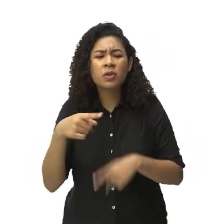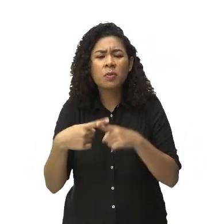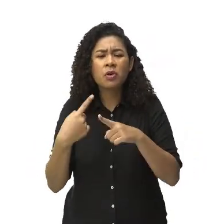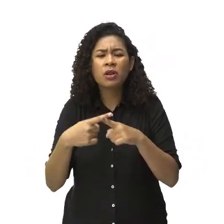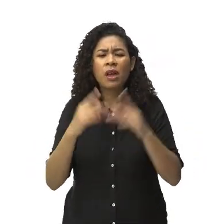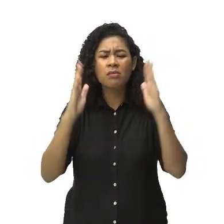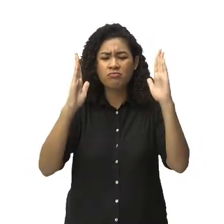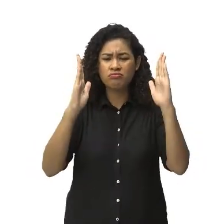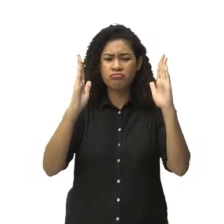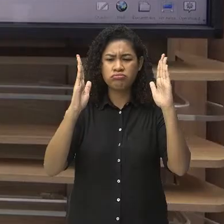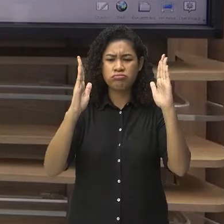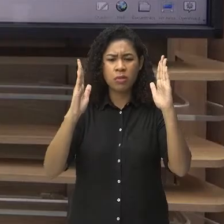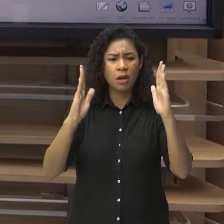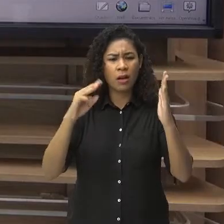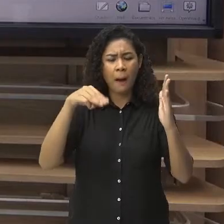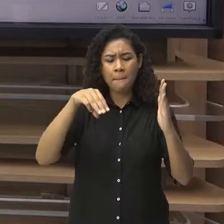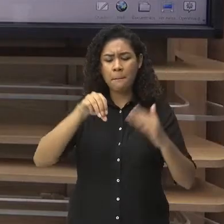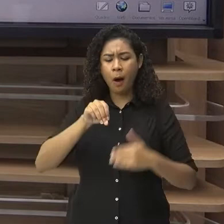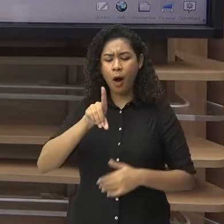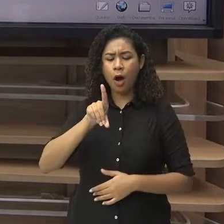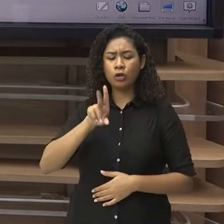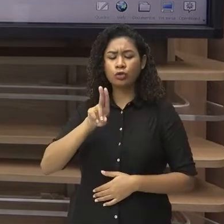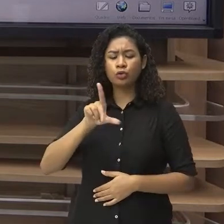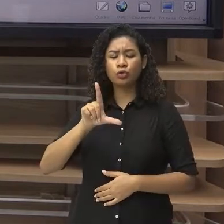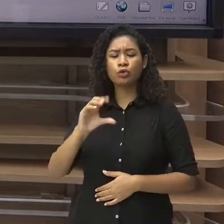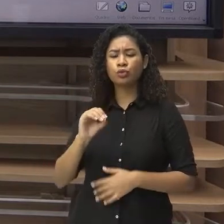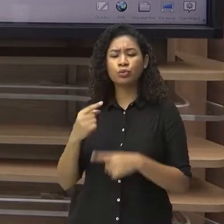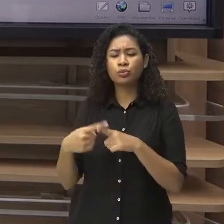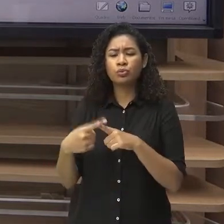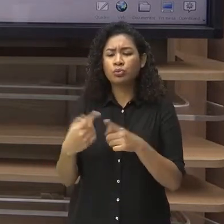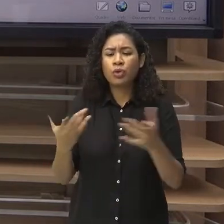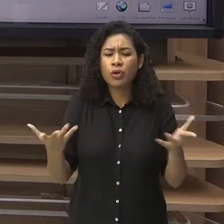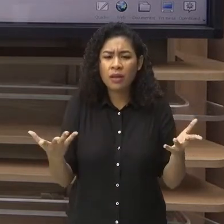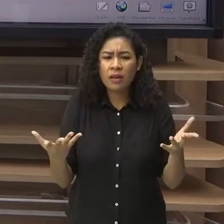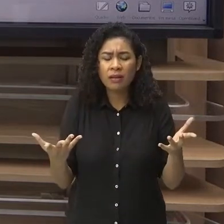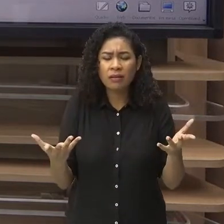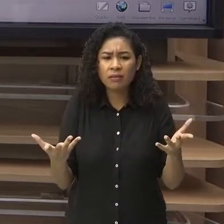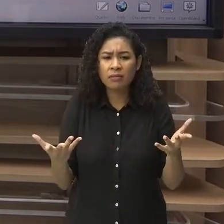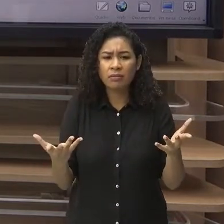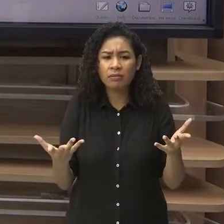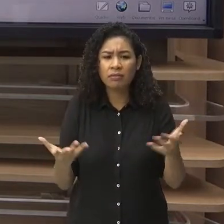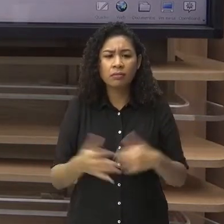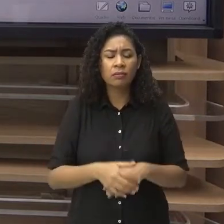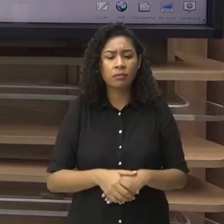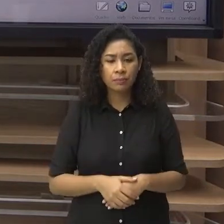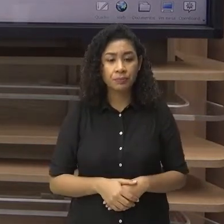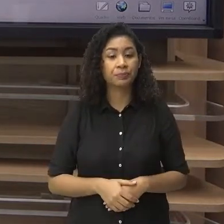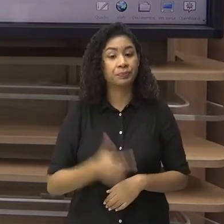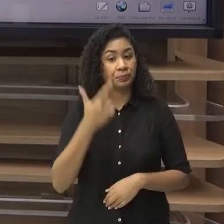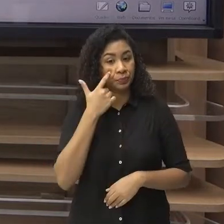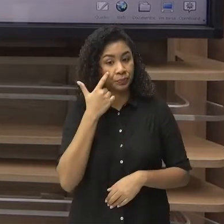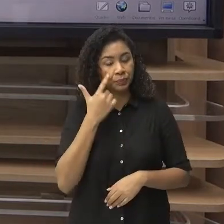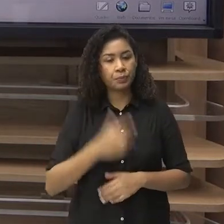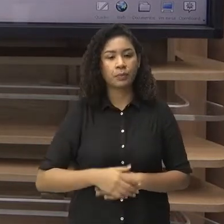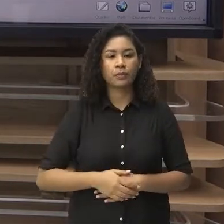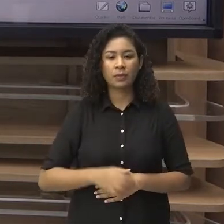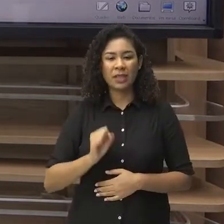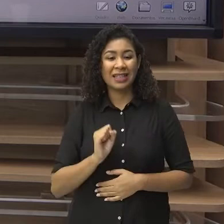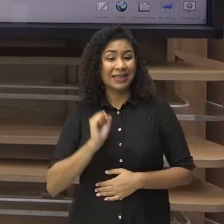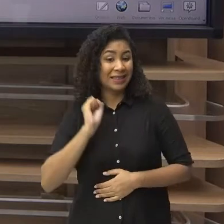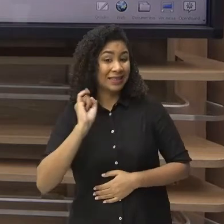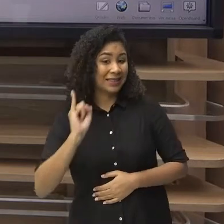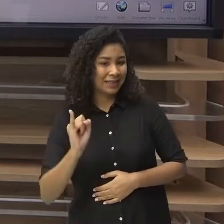aqui do módulo rapidamente. Por que tem esse módulo? Porque caso a nossa